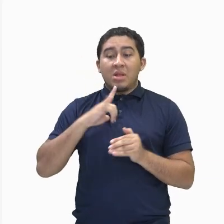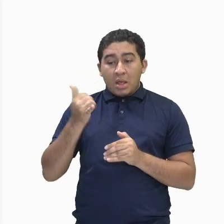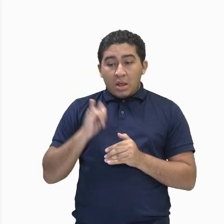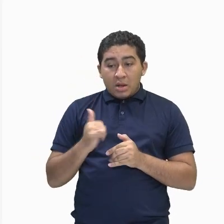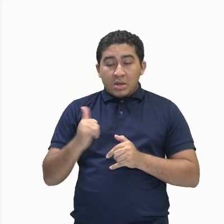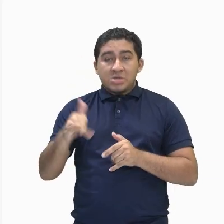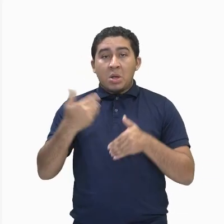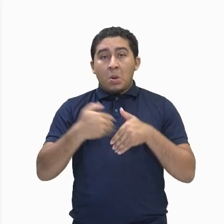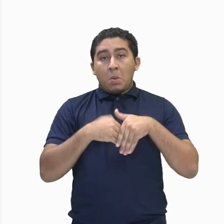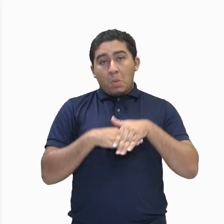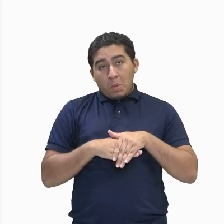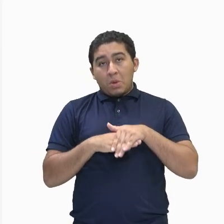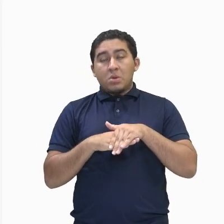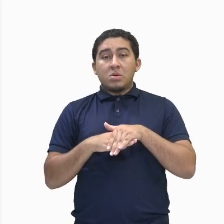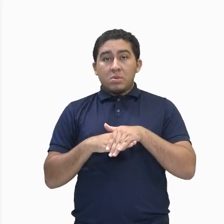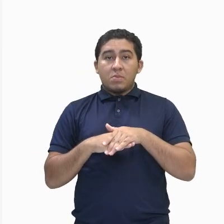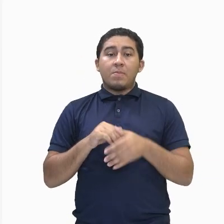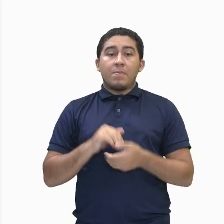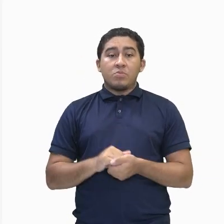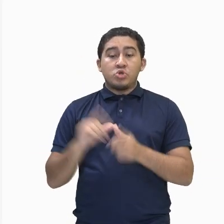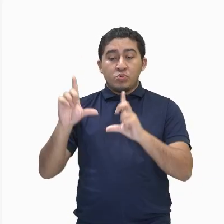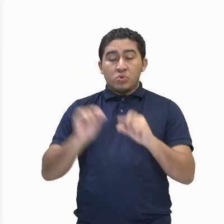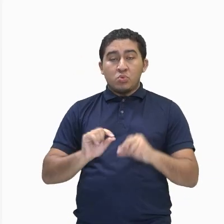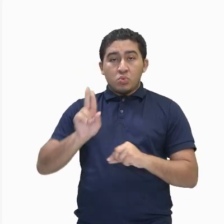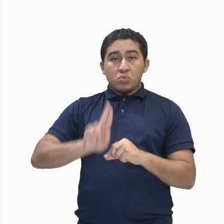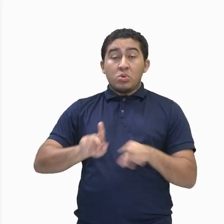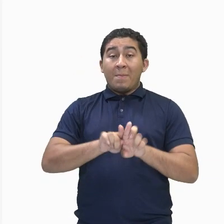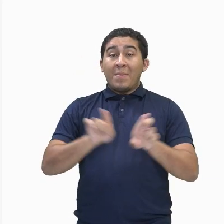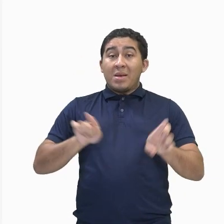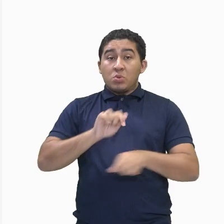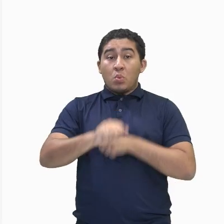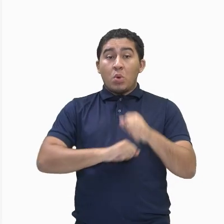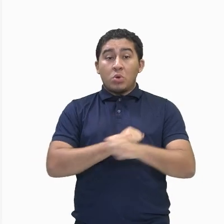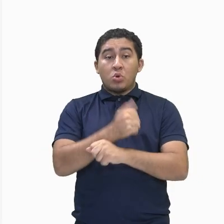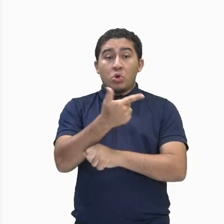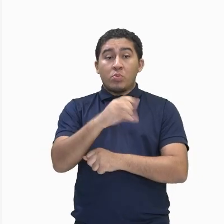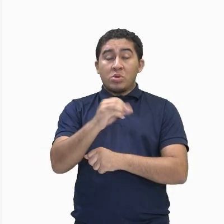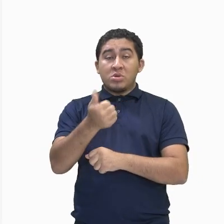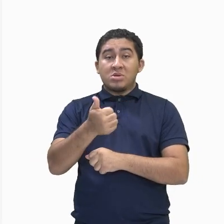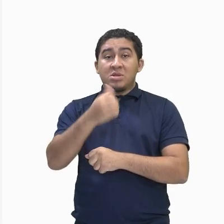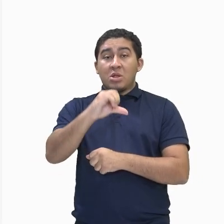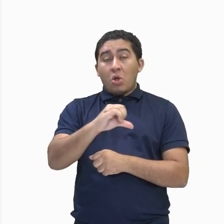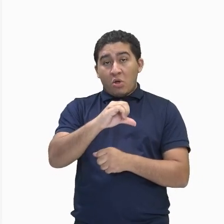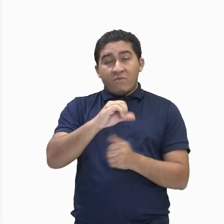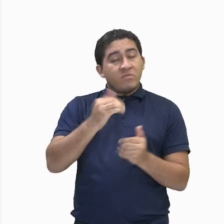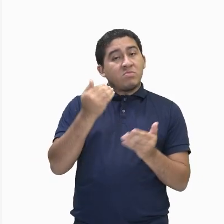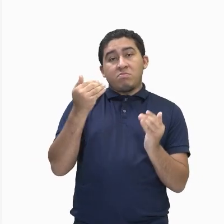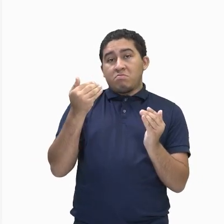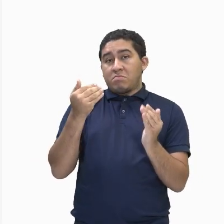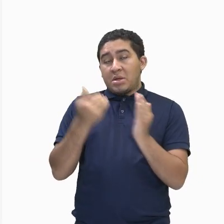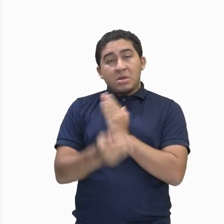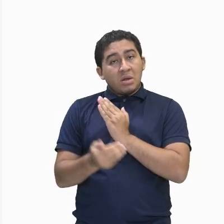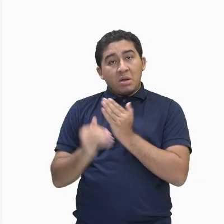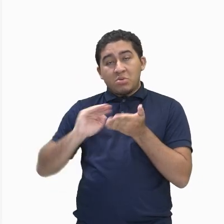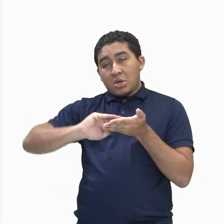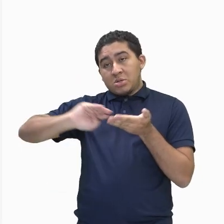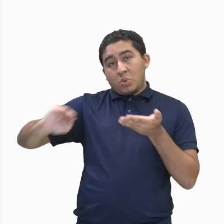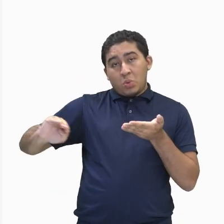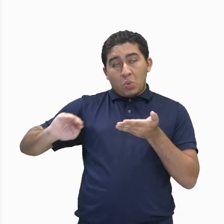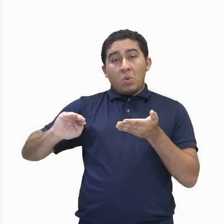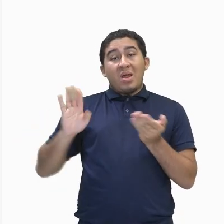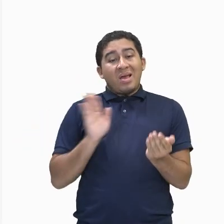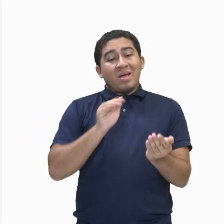energia. Só que no ano de 2019, né, o governo federal ele revogou e até hoje o horário de verão ele